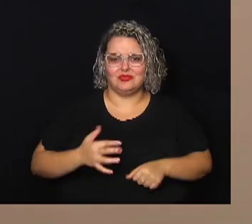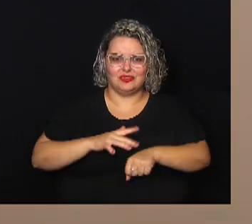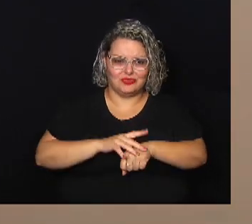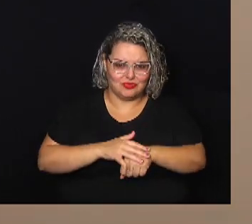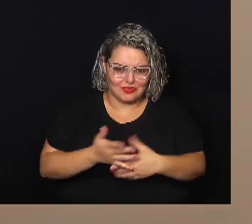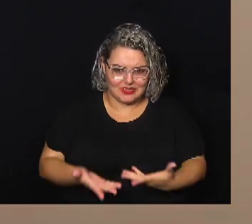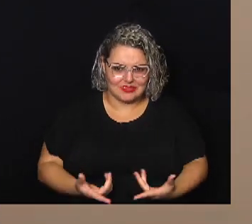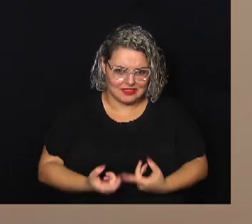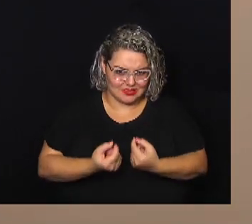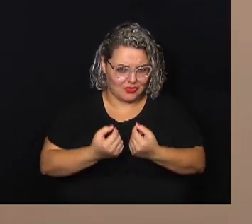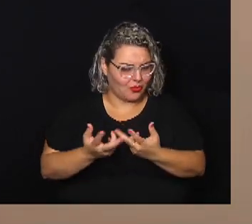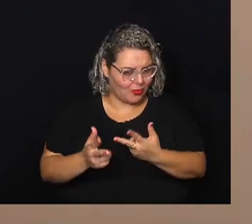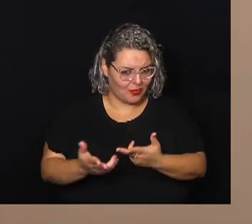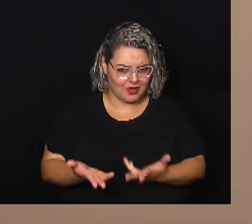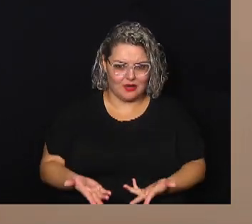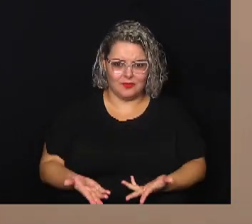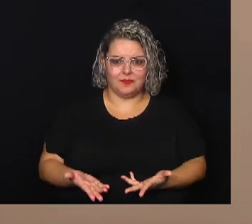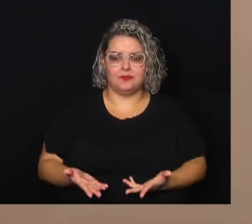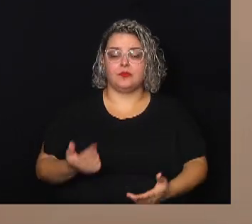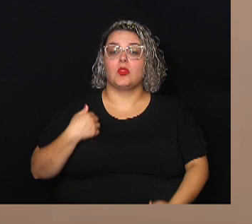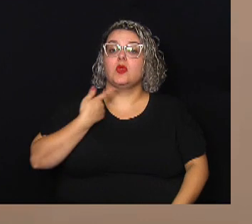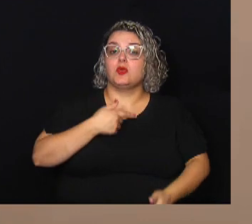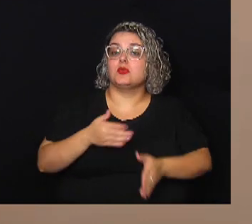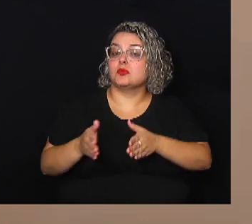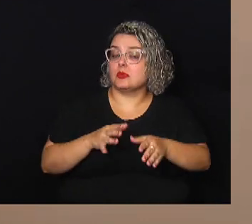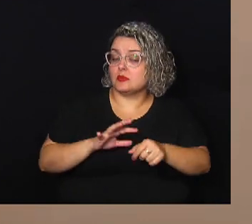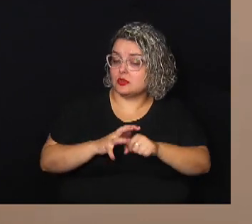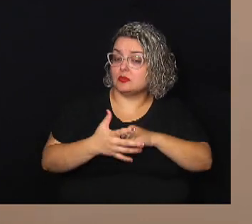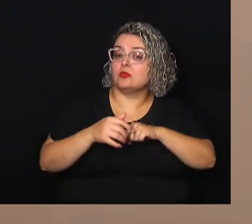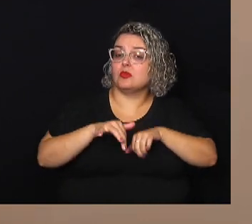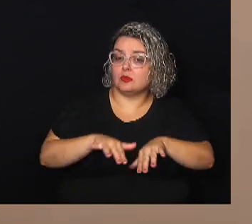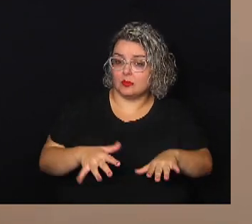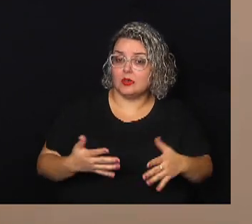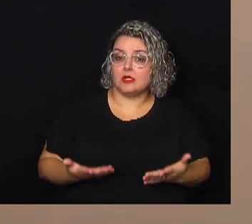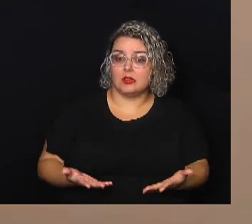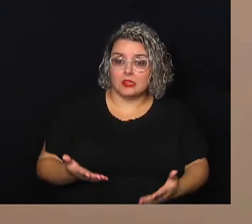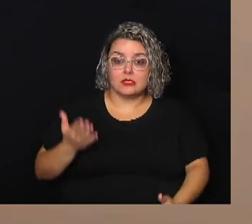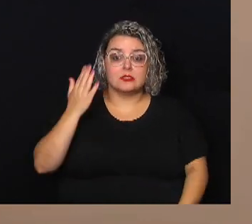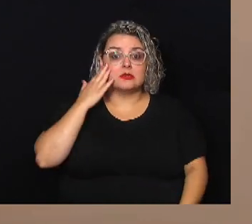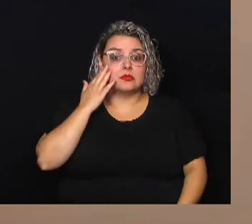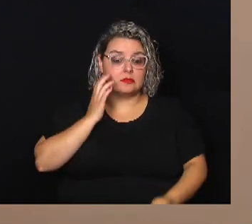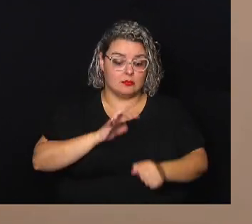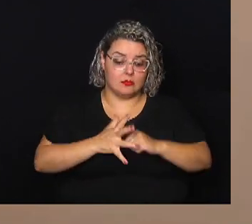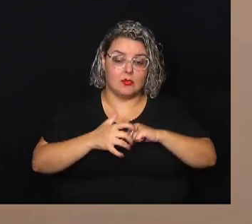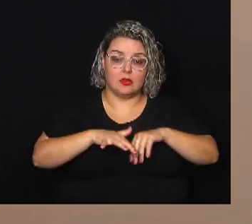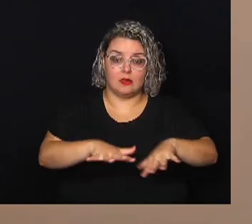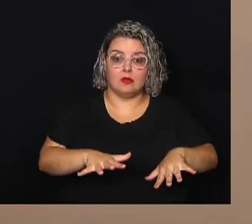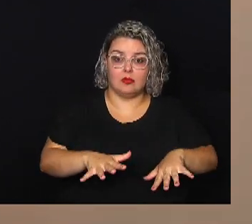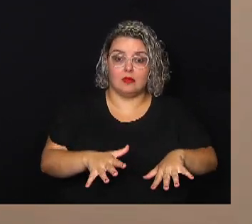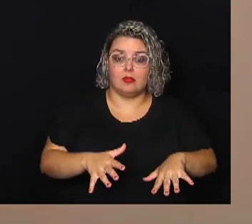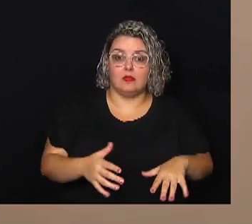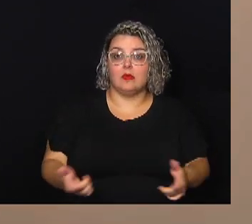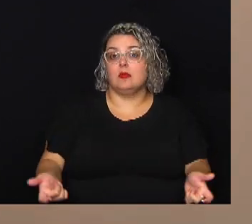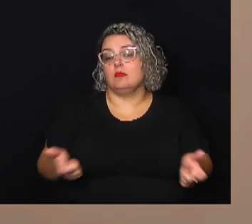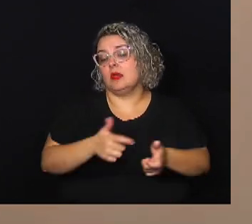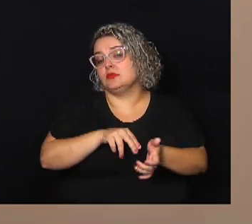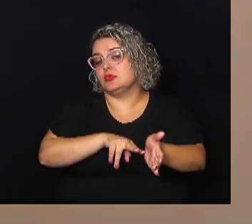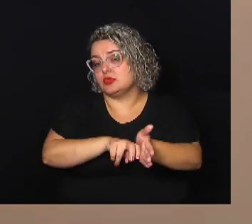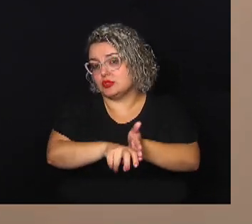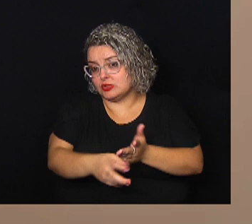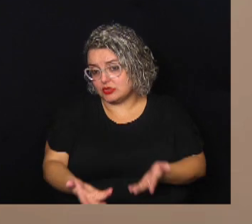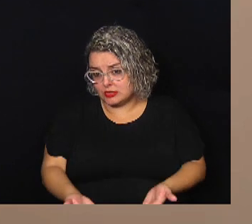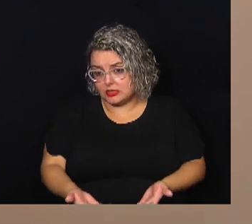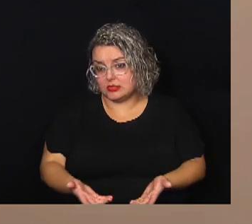Sim, nós passamos por uma pandemia. Nós sabemos que na pandemia os casos foram menos diagnosticados.